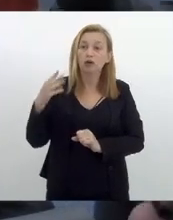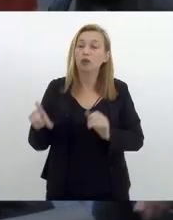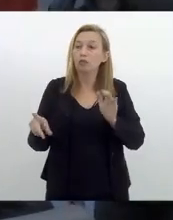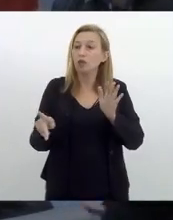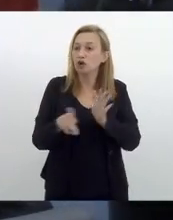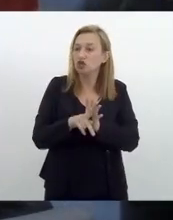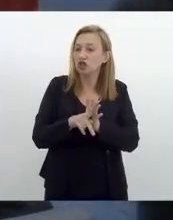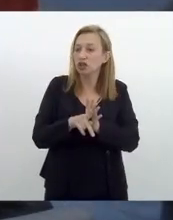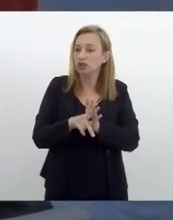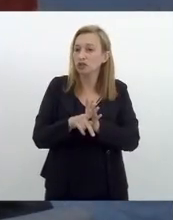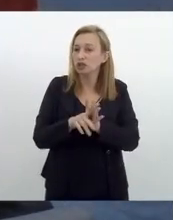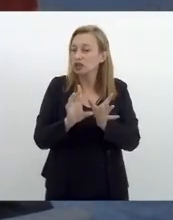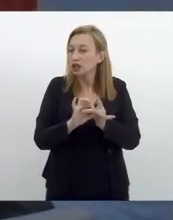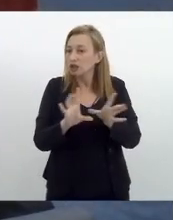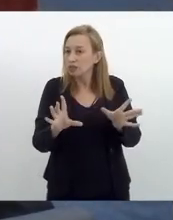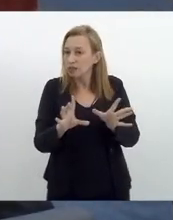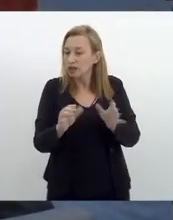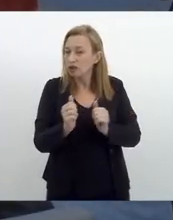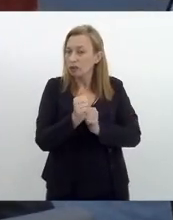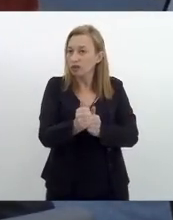fazendo o acompanhamento